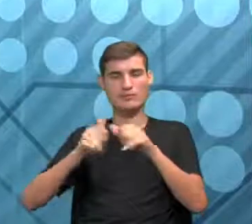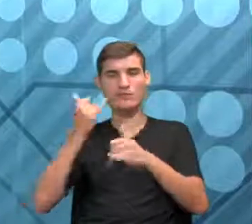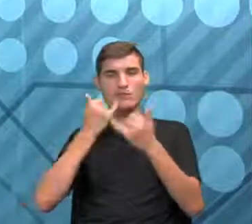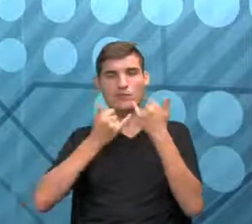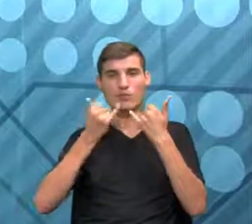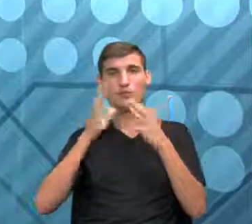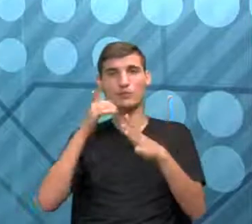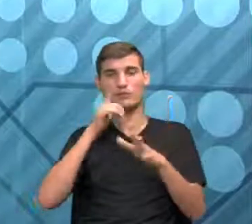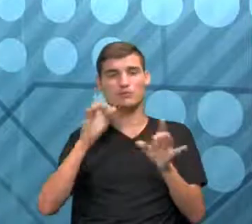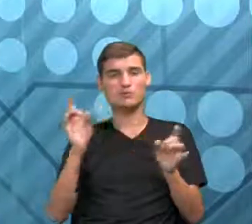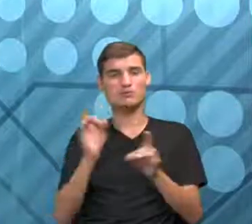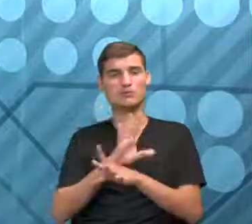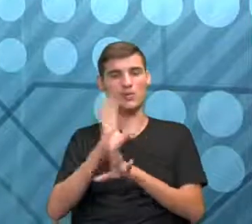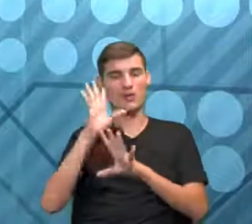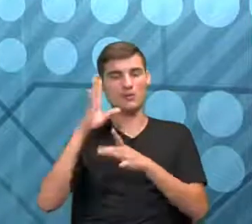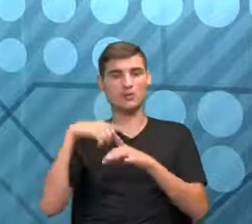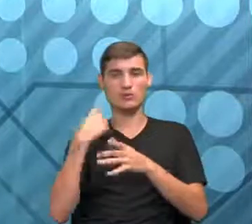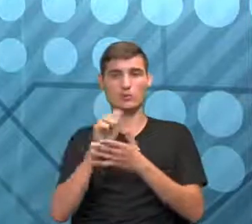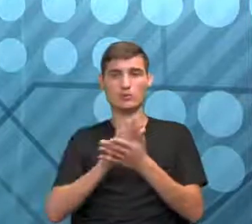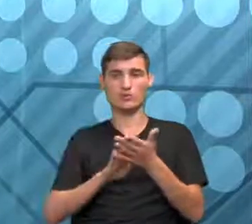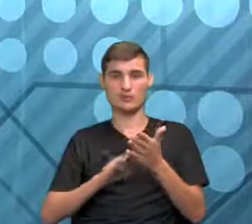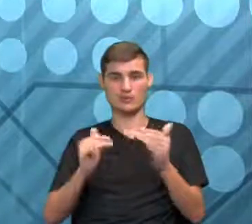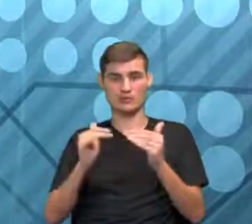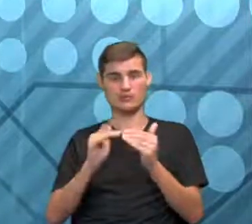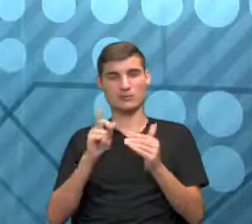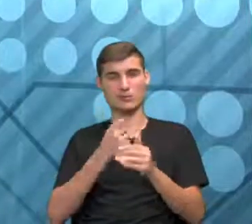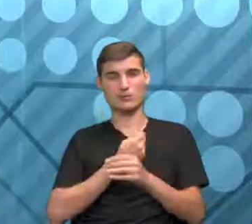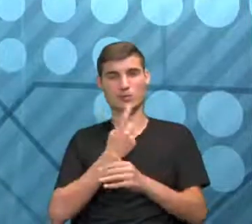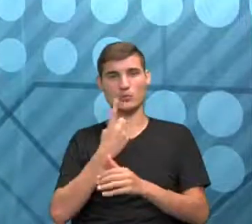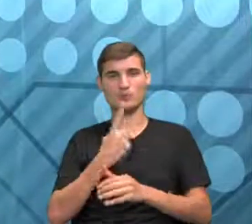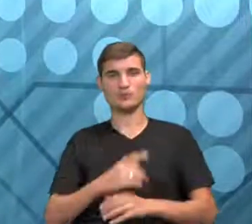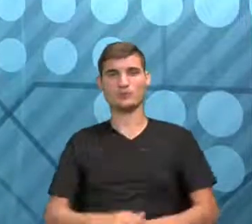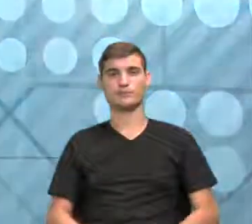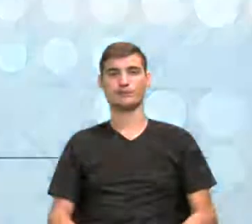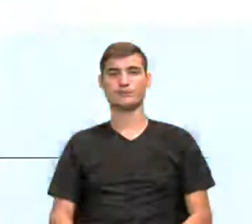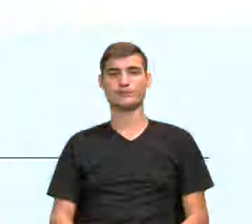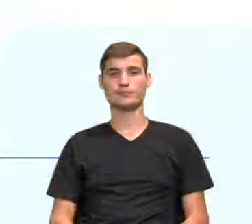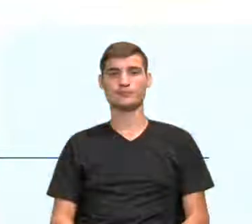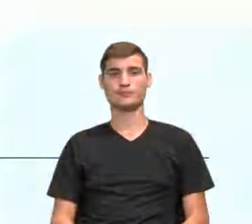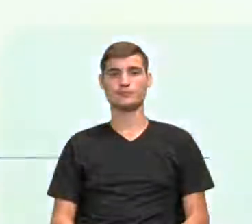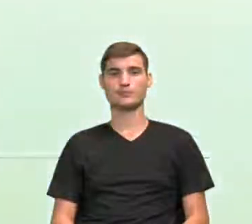E com isso a gente resolve então a nossa situação, o problema número 1.